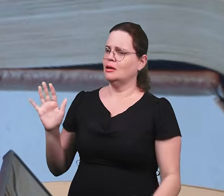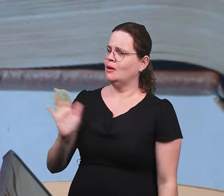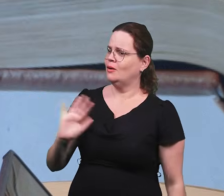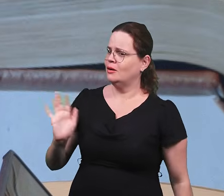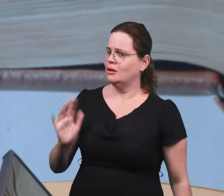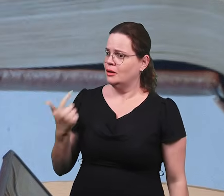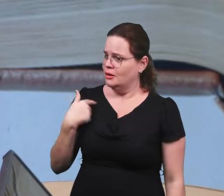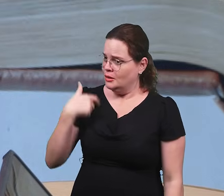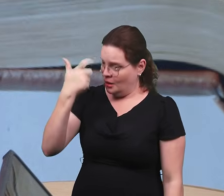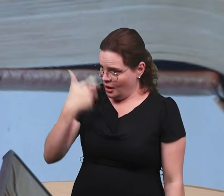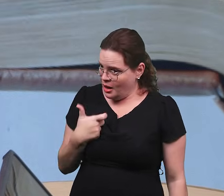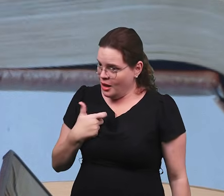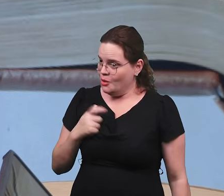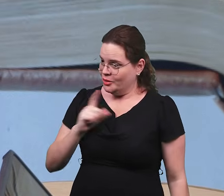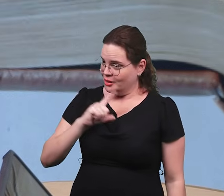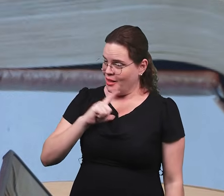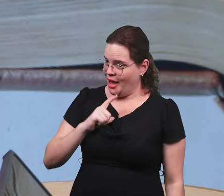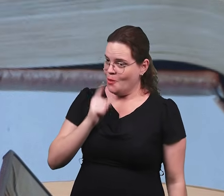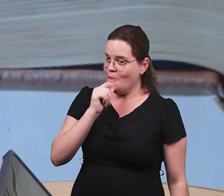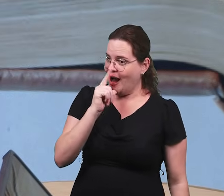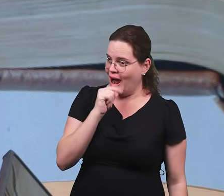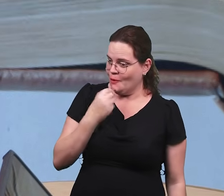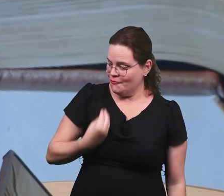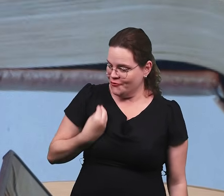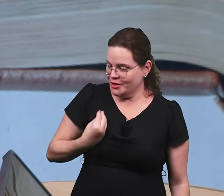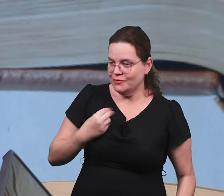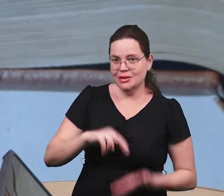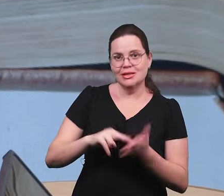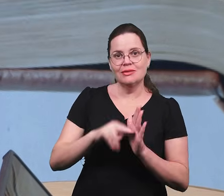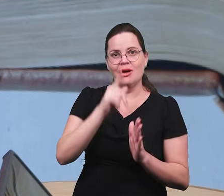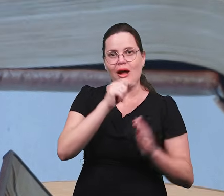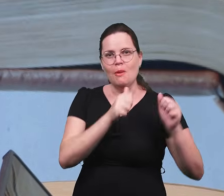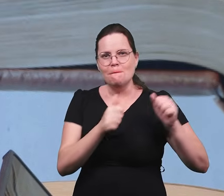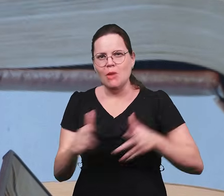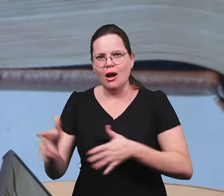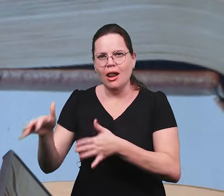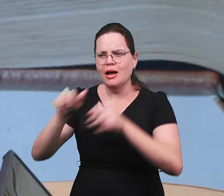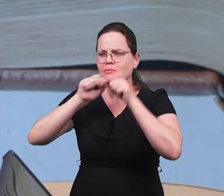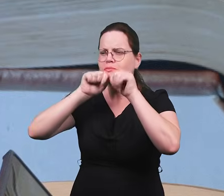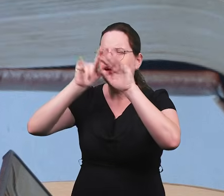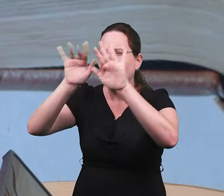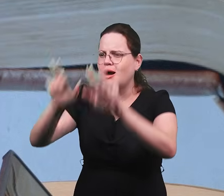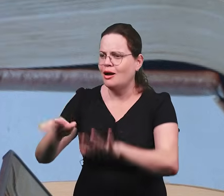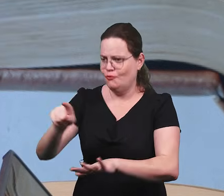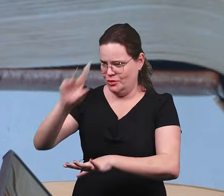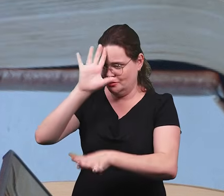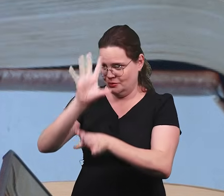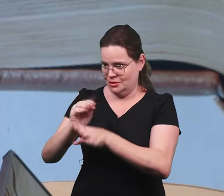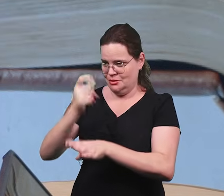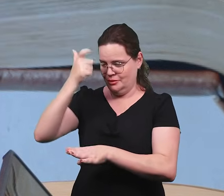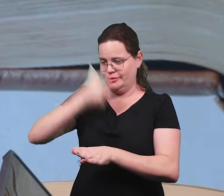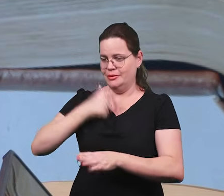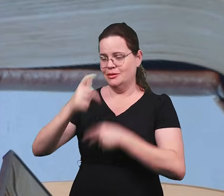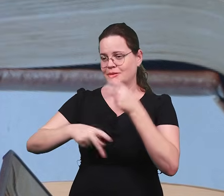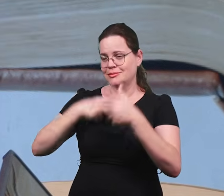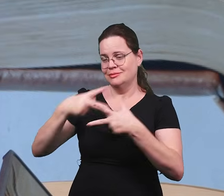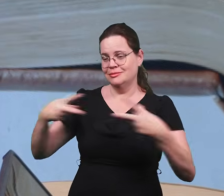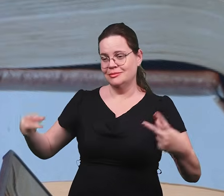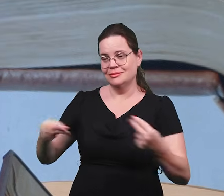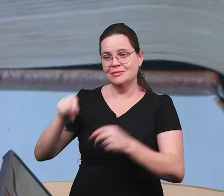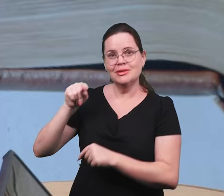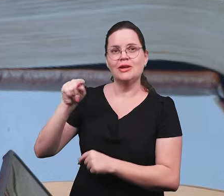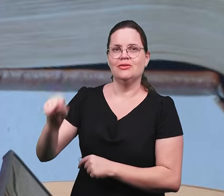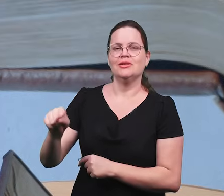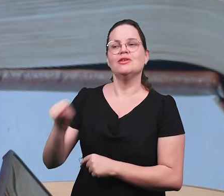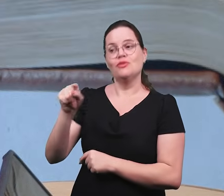assim, olha, a água viva está aqui. Glória. E se você entender que eu sou um presente para você,